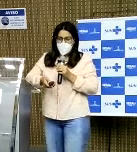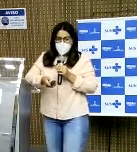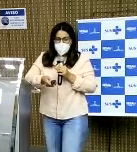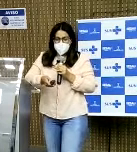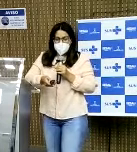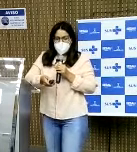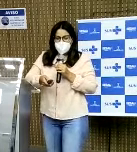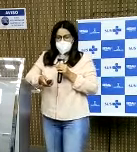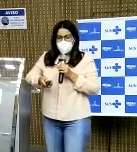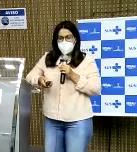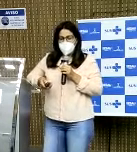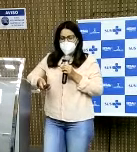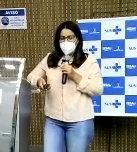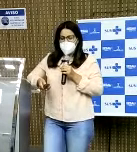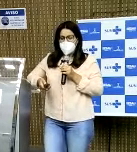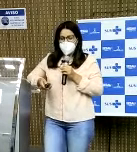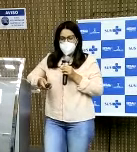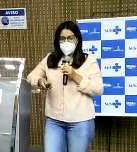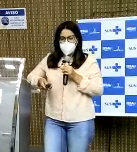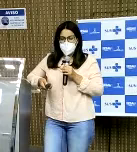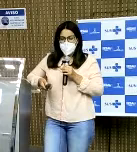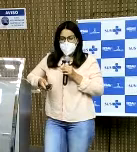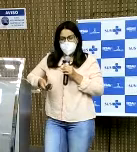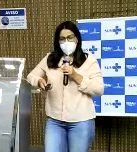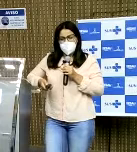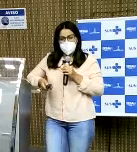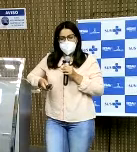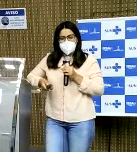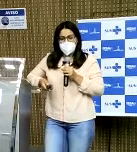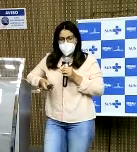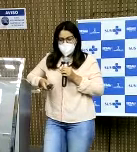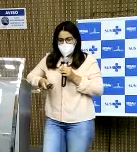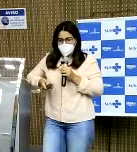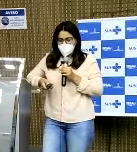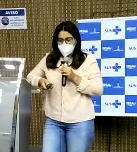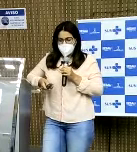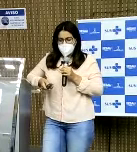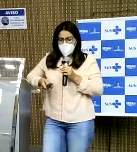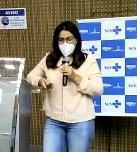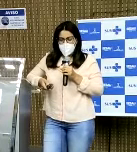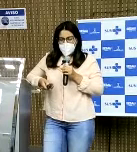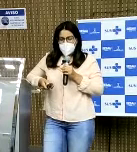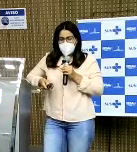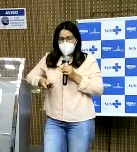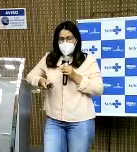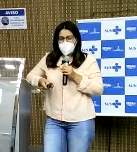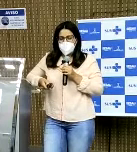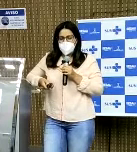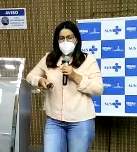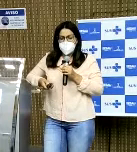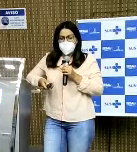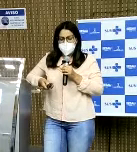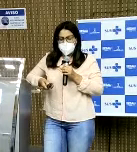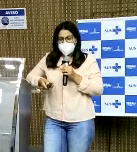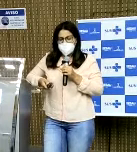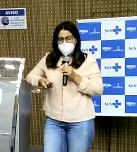foram examinados. Em 2021, no primeiro semestre, 50%. Número de óbitos com